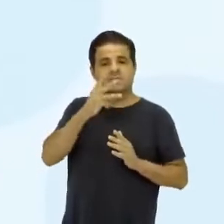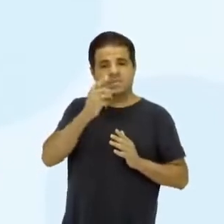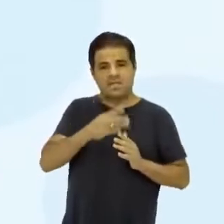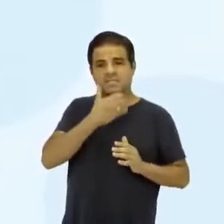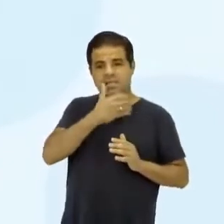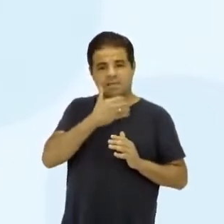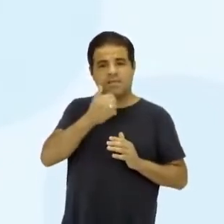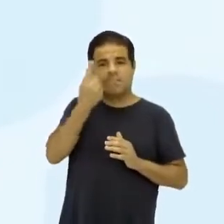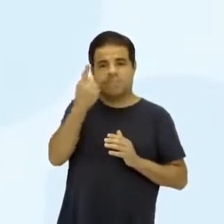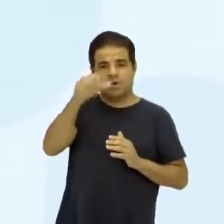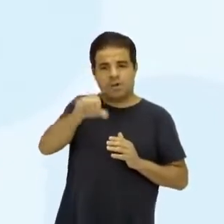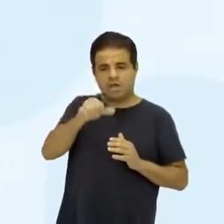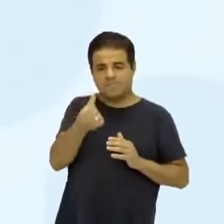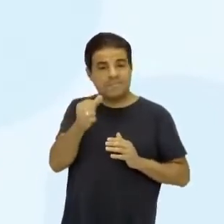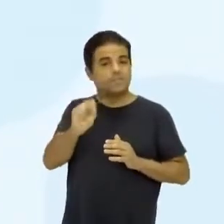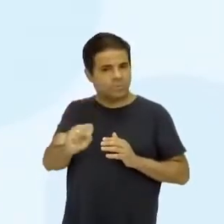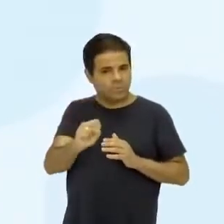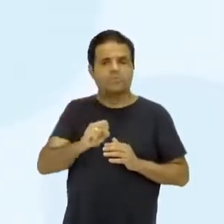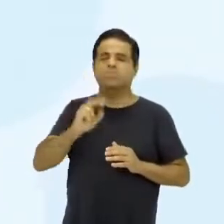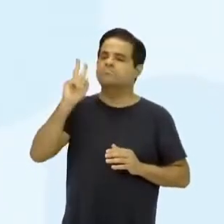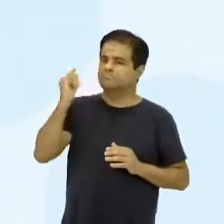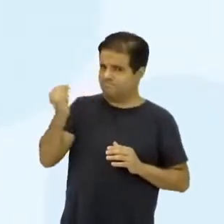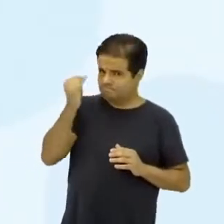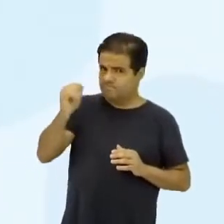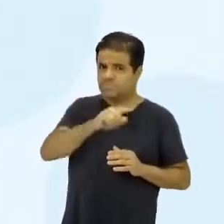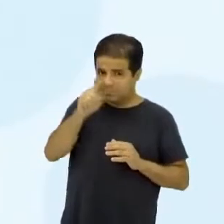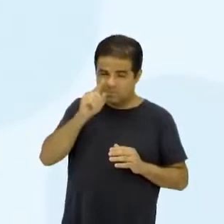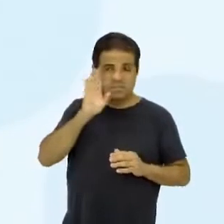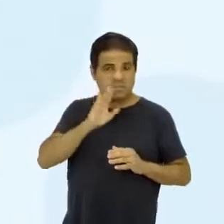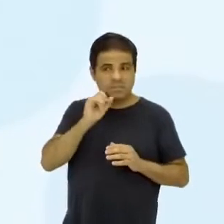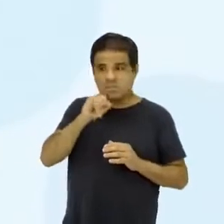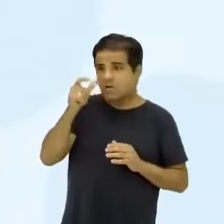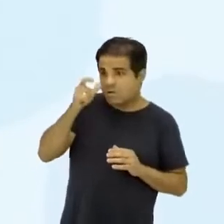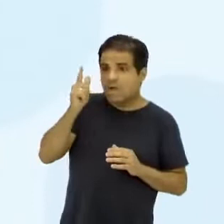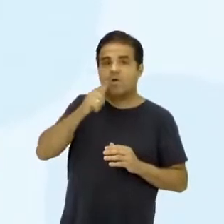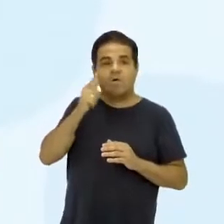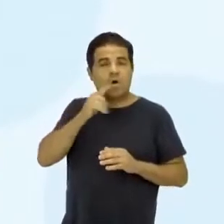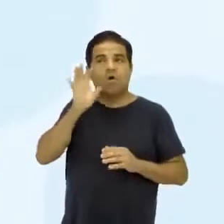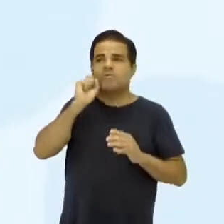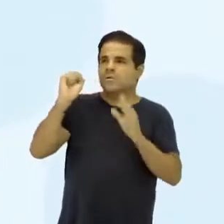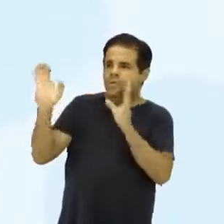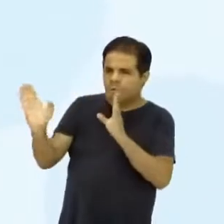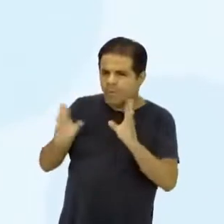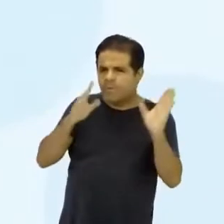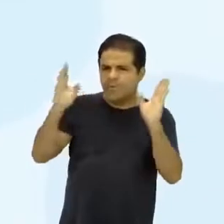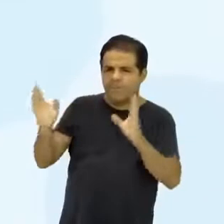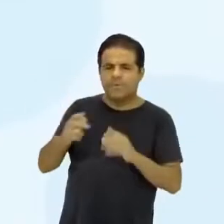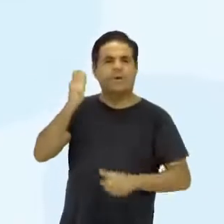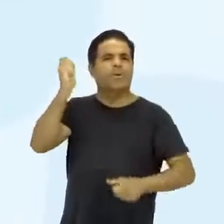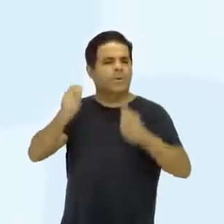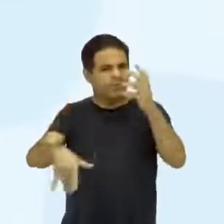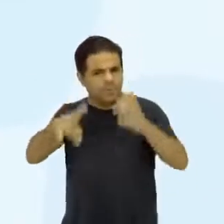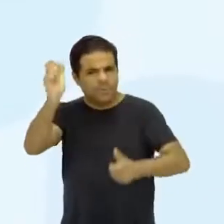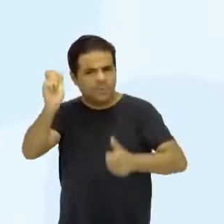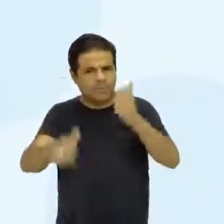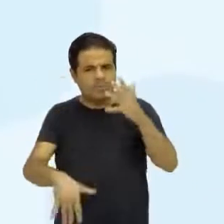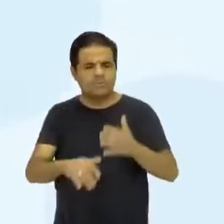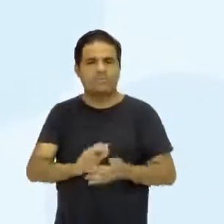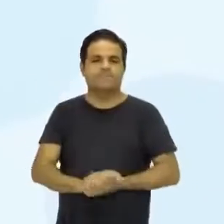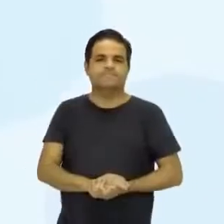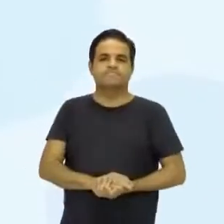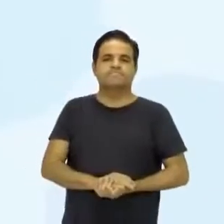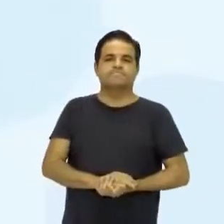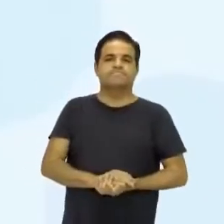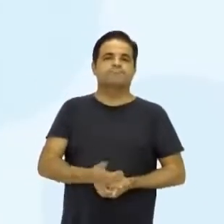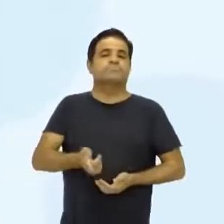de 1968. É bem importante, bem legal, se vocês conseguirem ouvir esse pronunciamento.